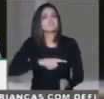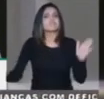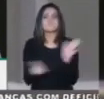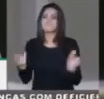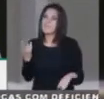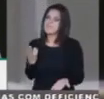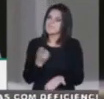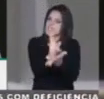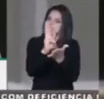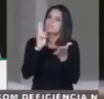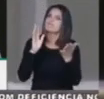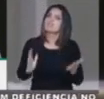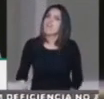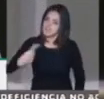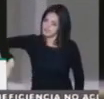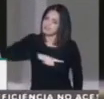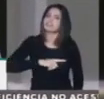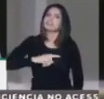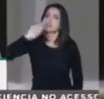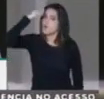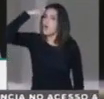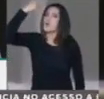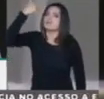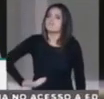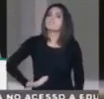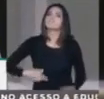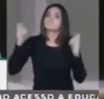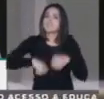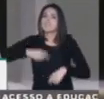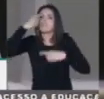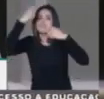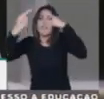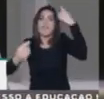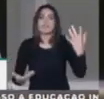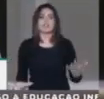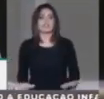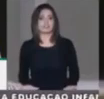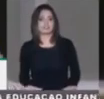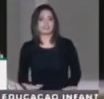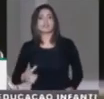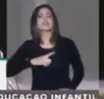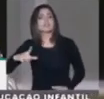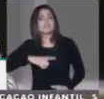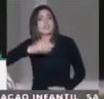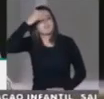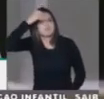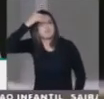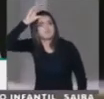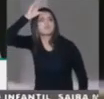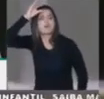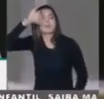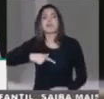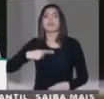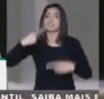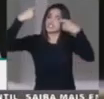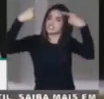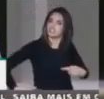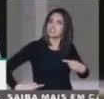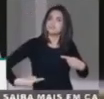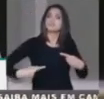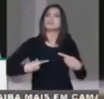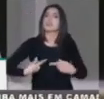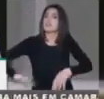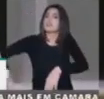representar. Nós temos condições, ideias e conhecimento para disputar no